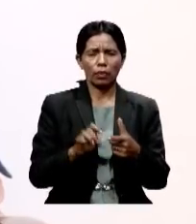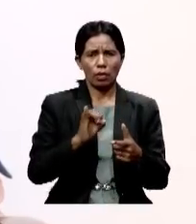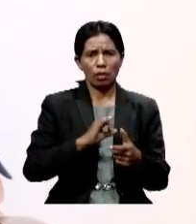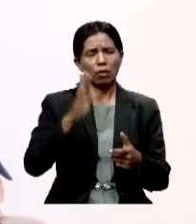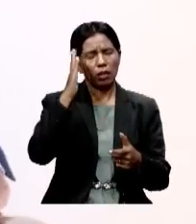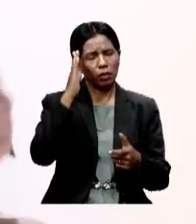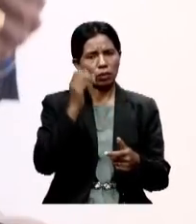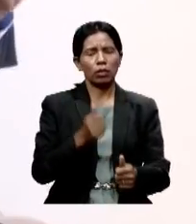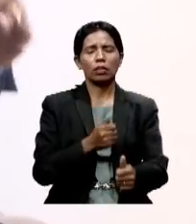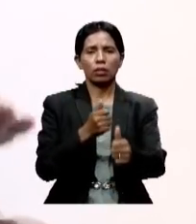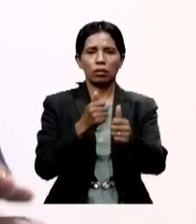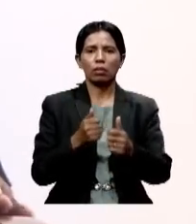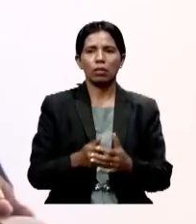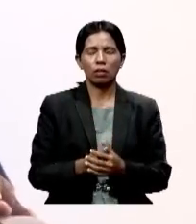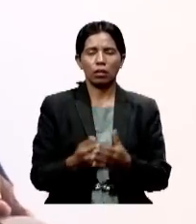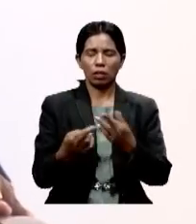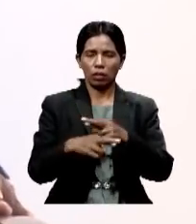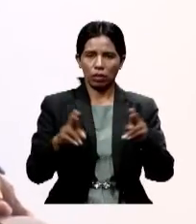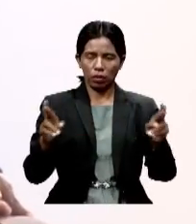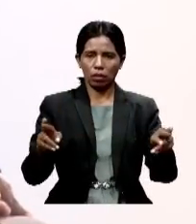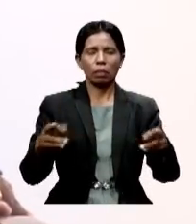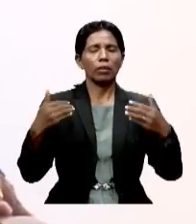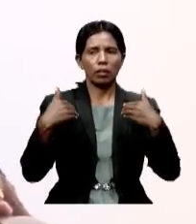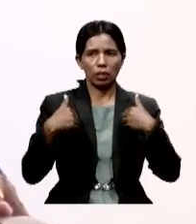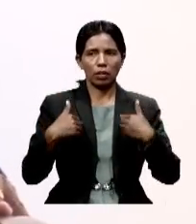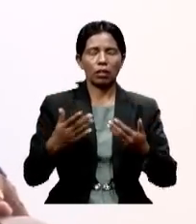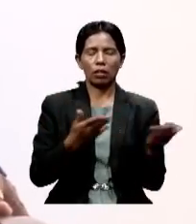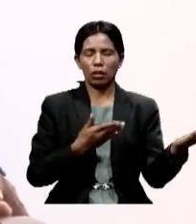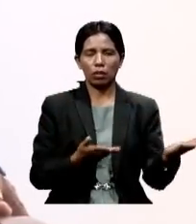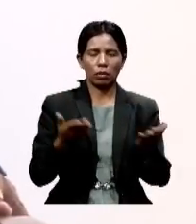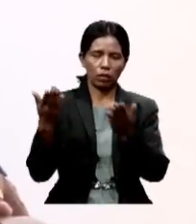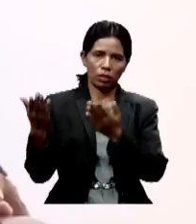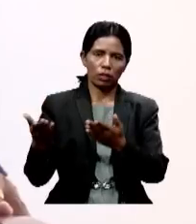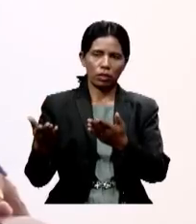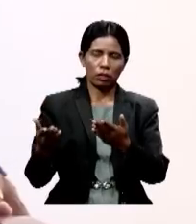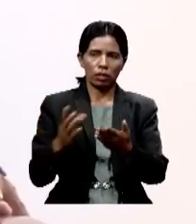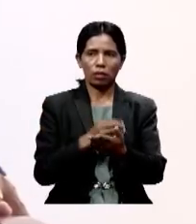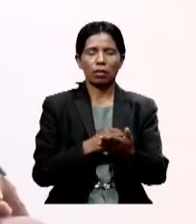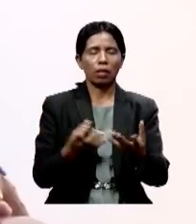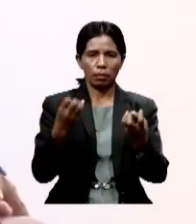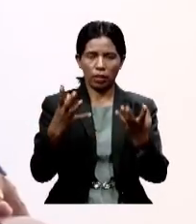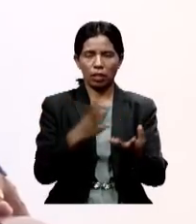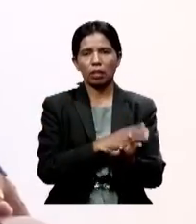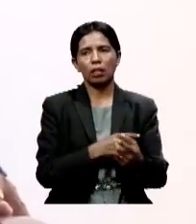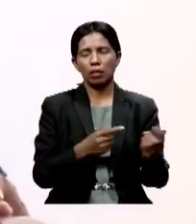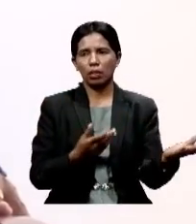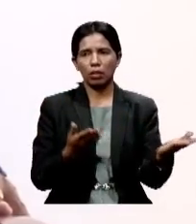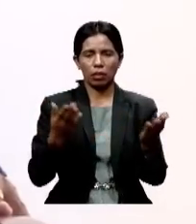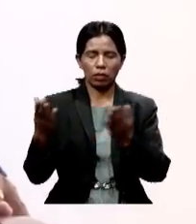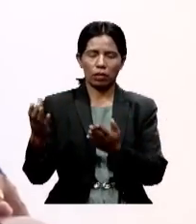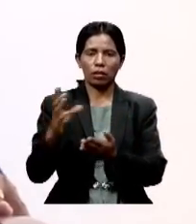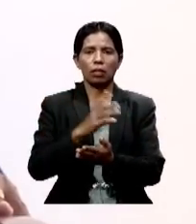intuir resultado nebe makaiha atama ona reseita lobukira ba kofre